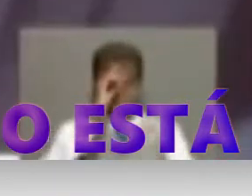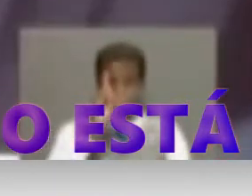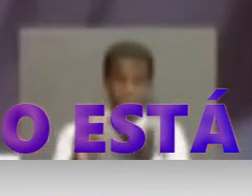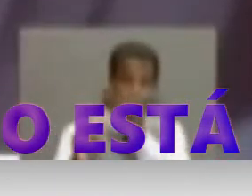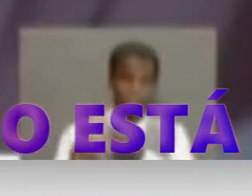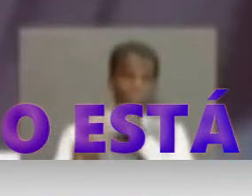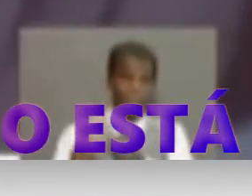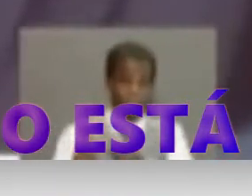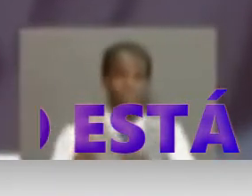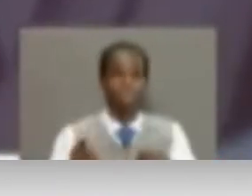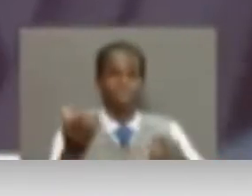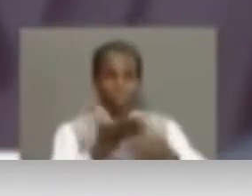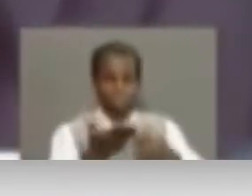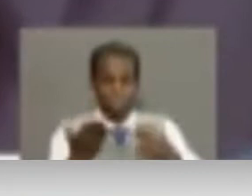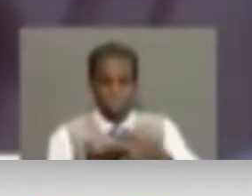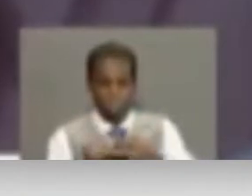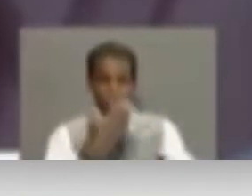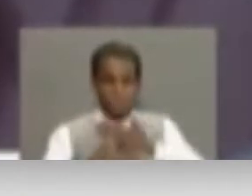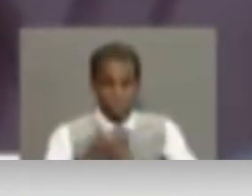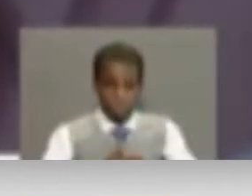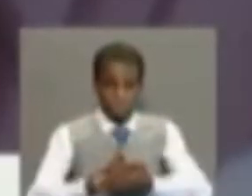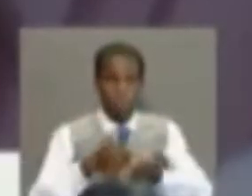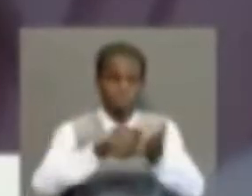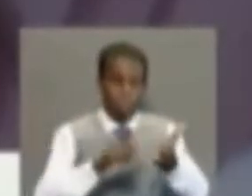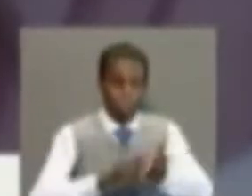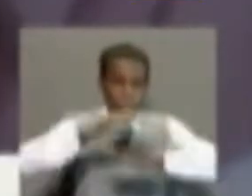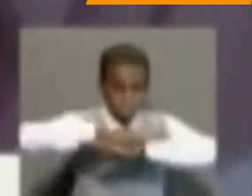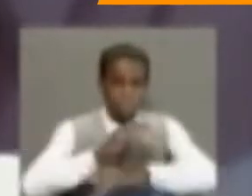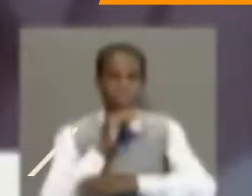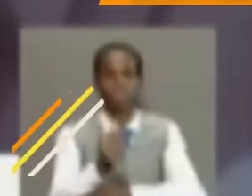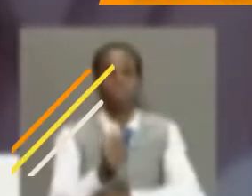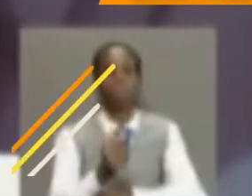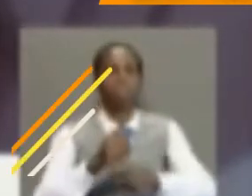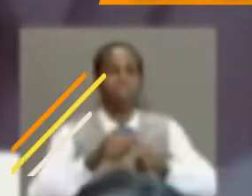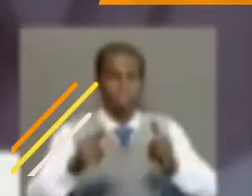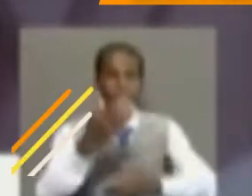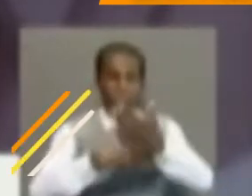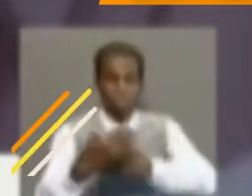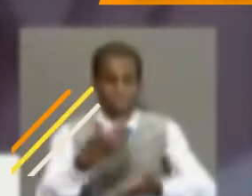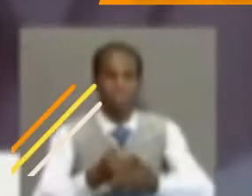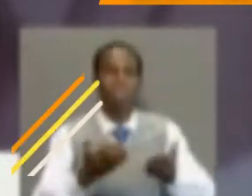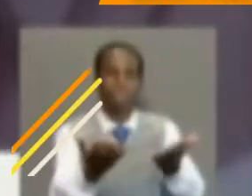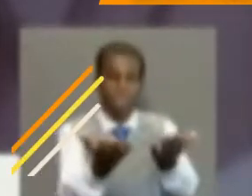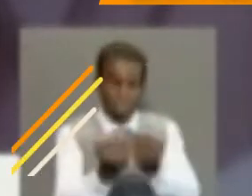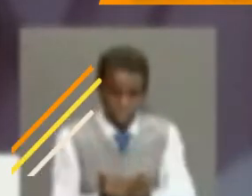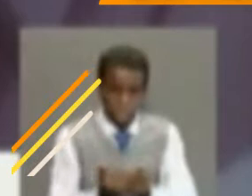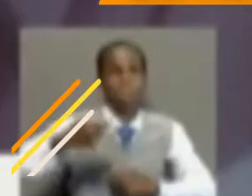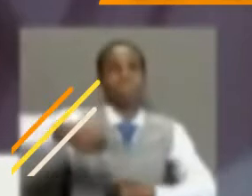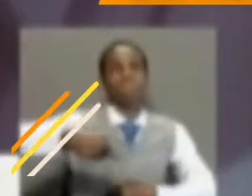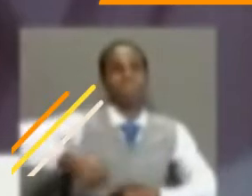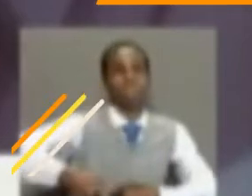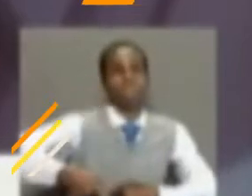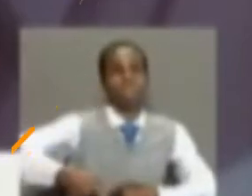da universalidade, ou seja, todos os candidatos deviam entregar os documentos de forma igual, enfim, cumprir com os requisitos de